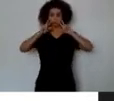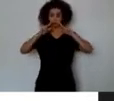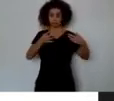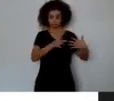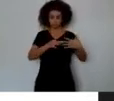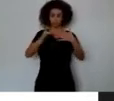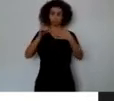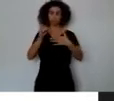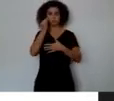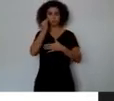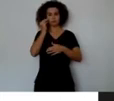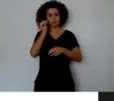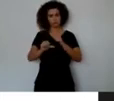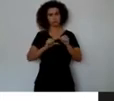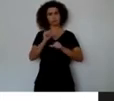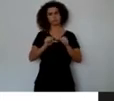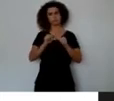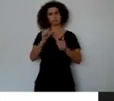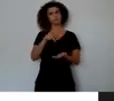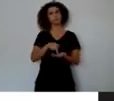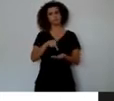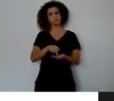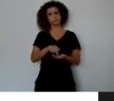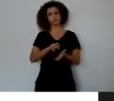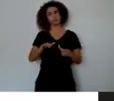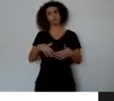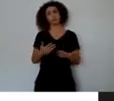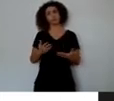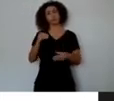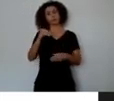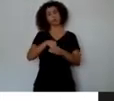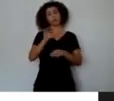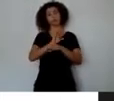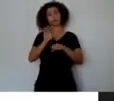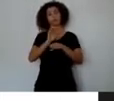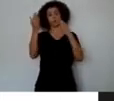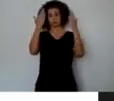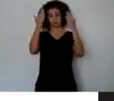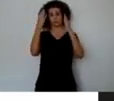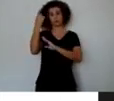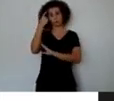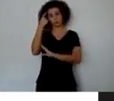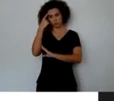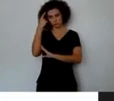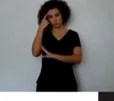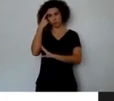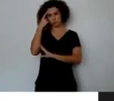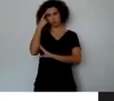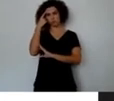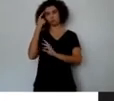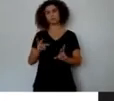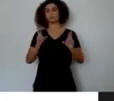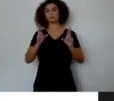essa realidade. Então, a minha ideia é repensar a branquitude dentro do curso de psicologia e nas futuras práticas profissionais como forma de